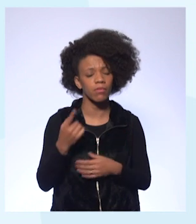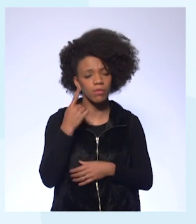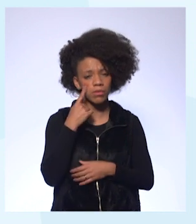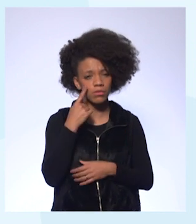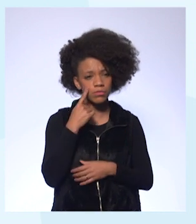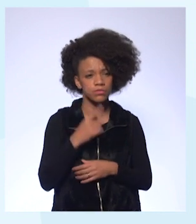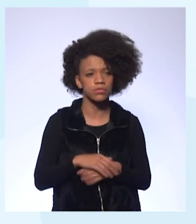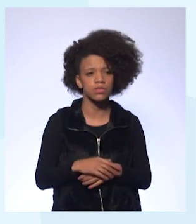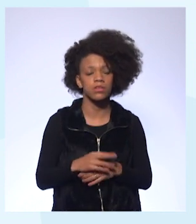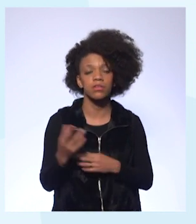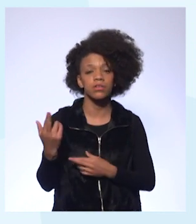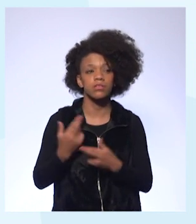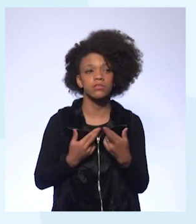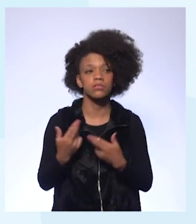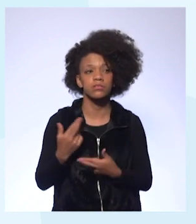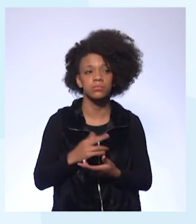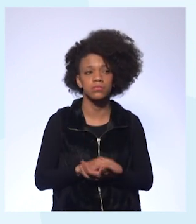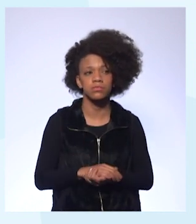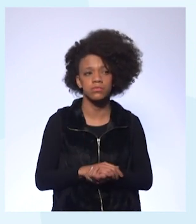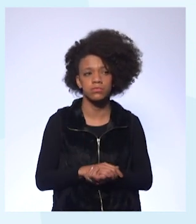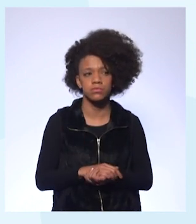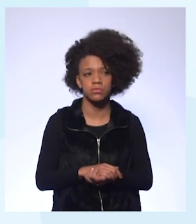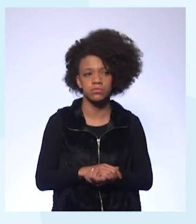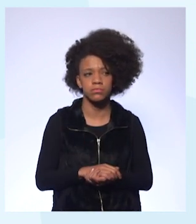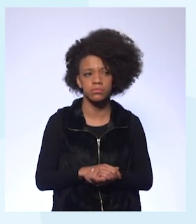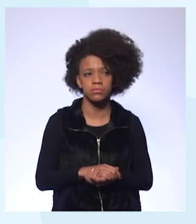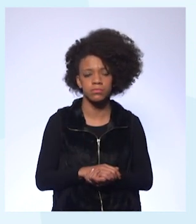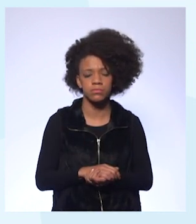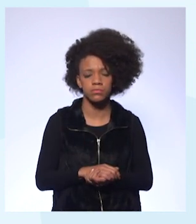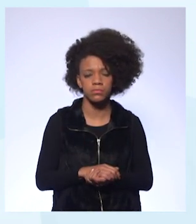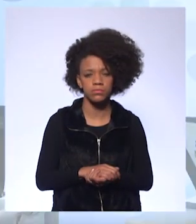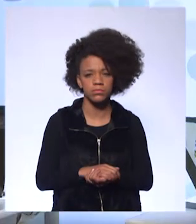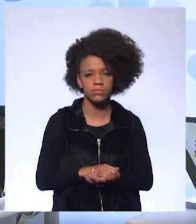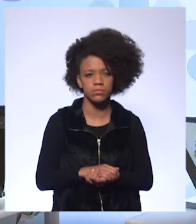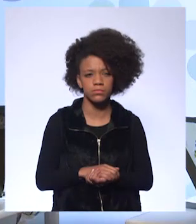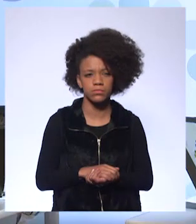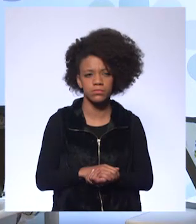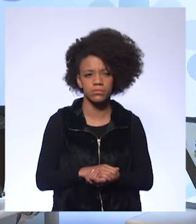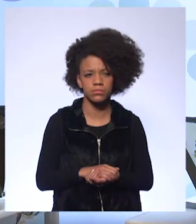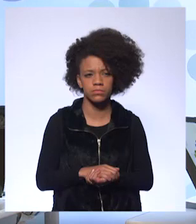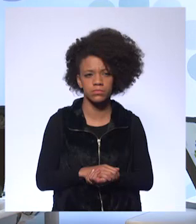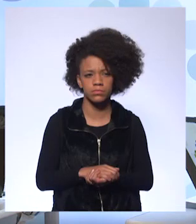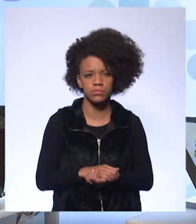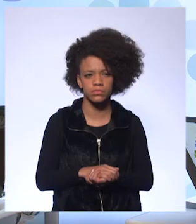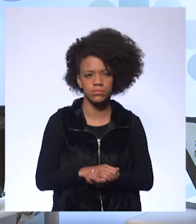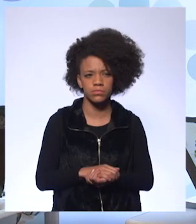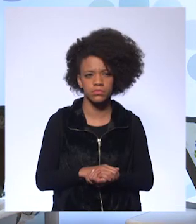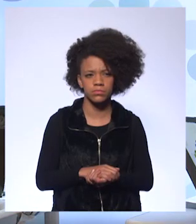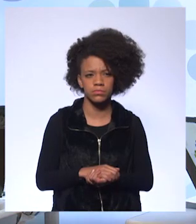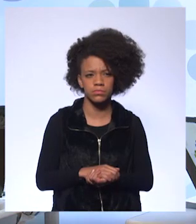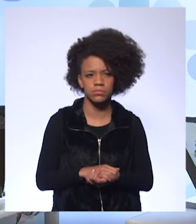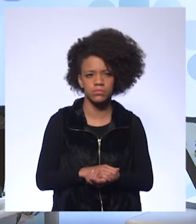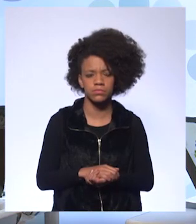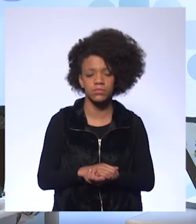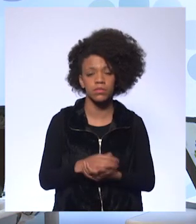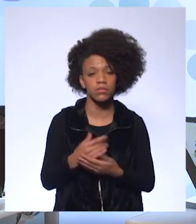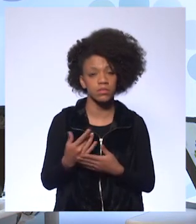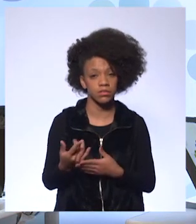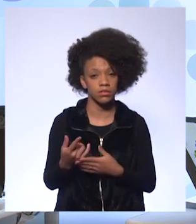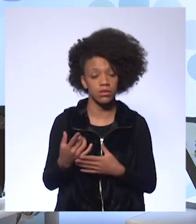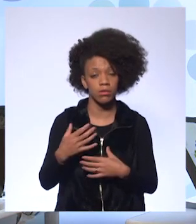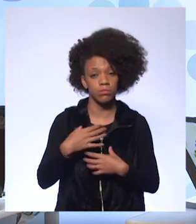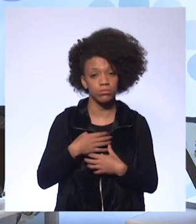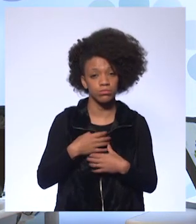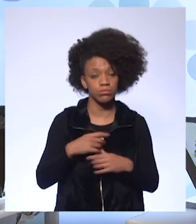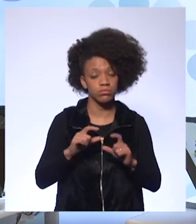qual ele colocou Eles colocaram aqui que ainda Fischer vamos lá colocar aqui em de Fisher there will be